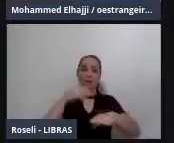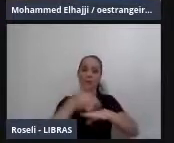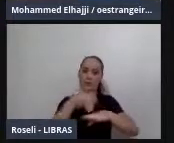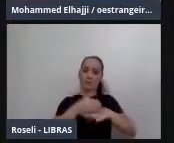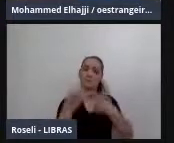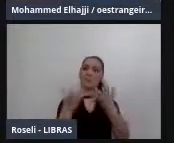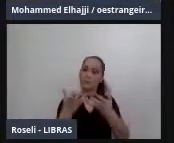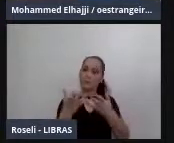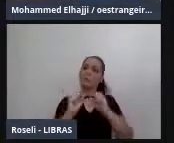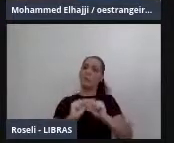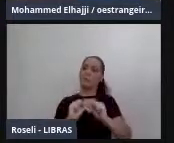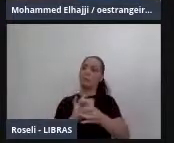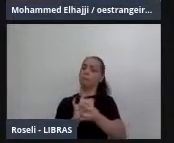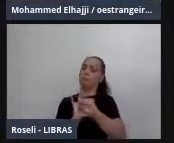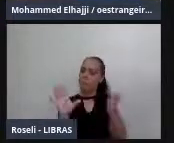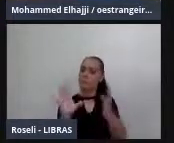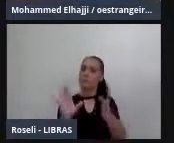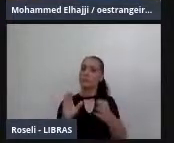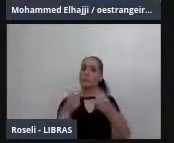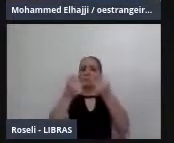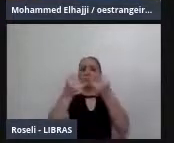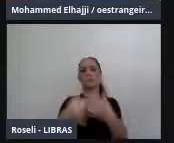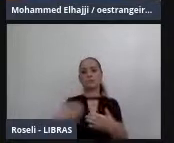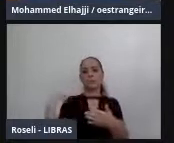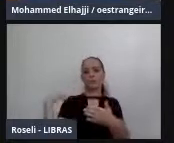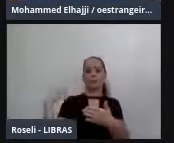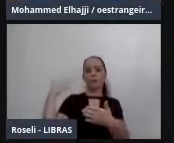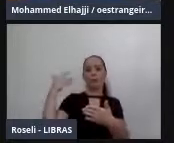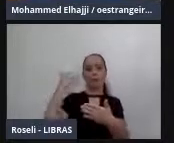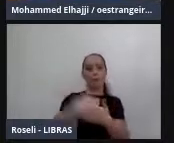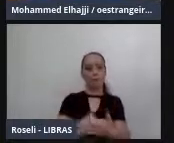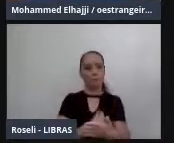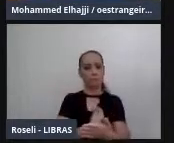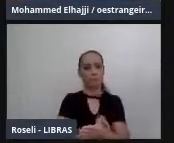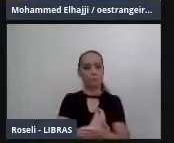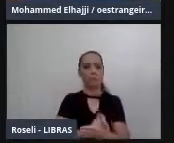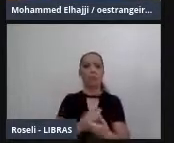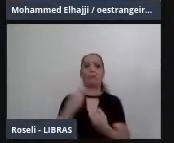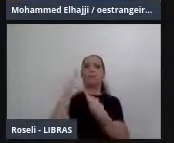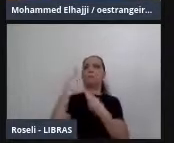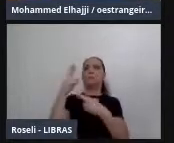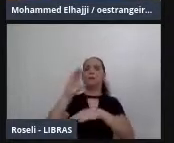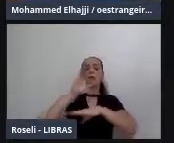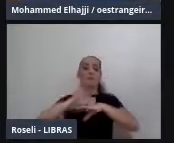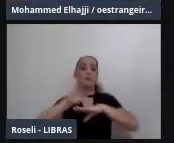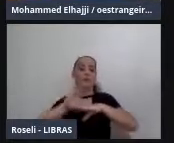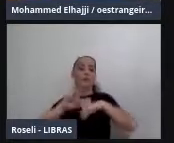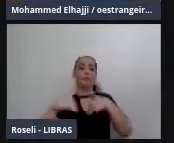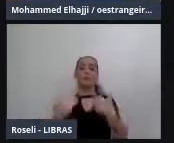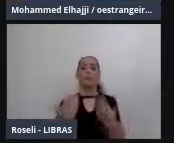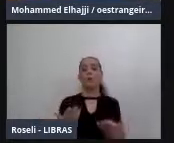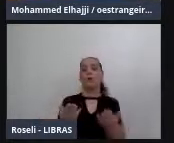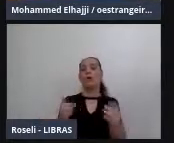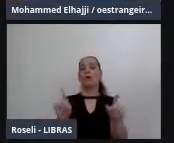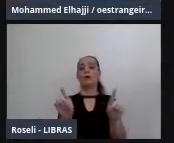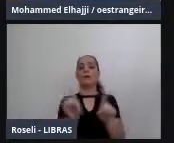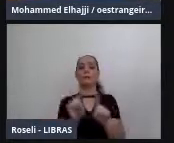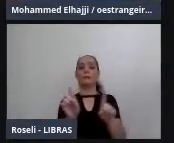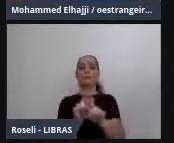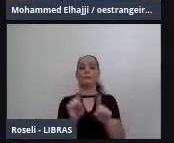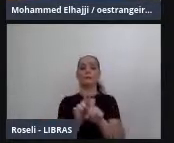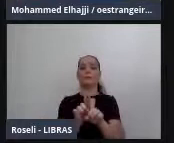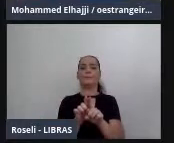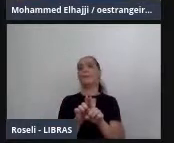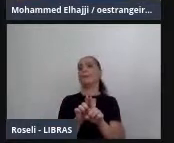sobre a sua trajetória, sobre a sua expectativa com relação ao curso, também tentando conferir uma forma